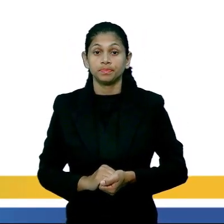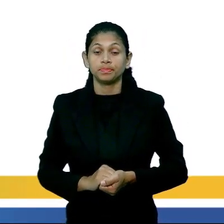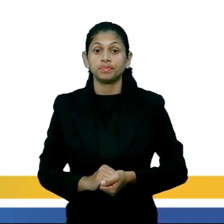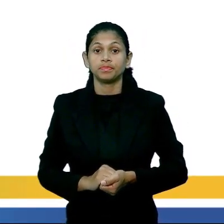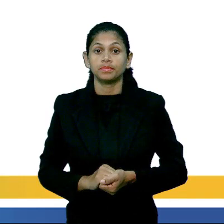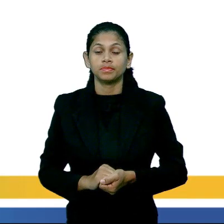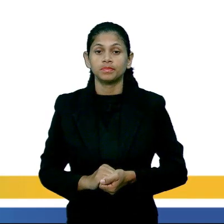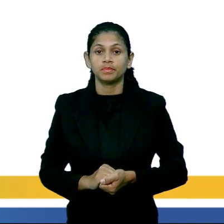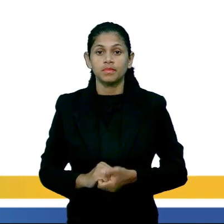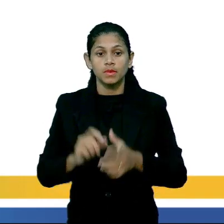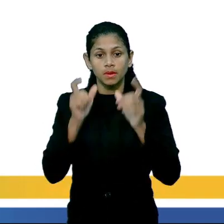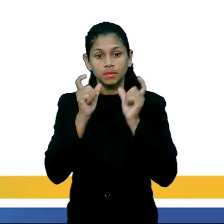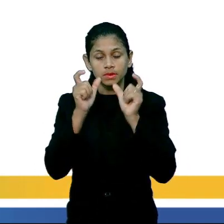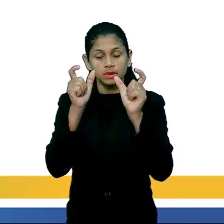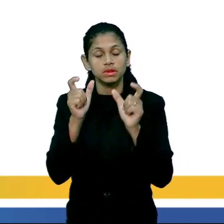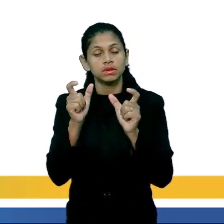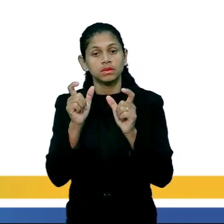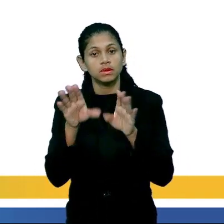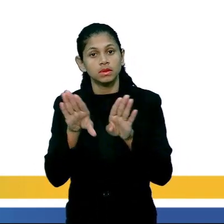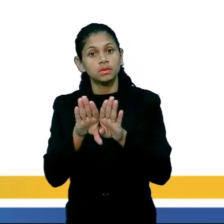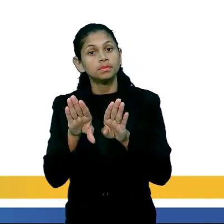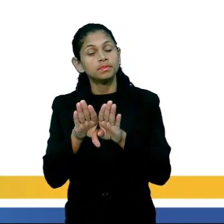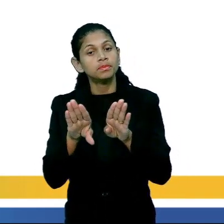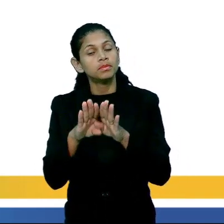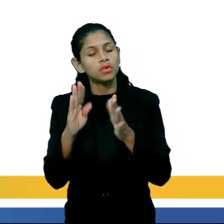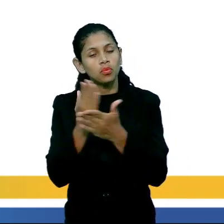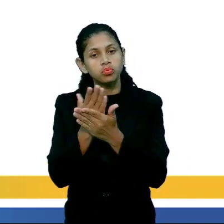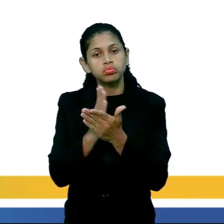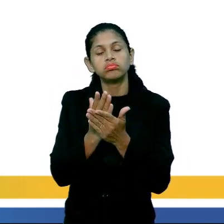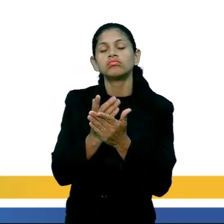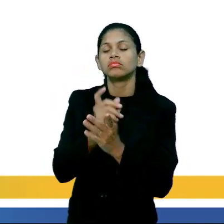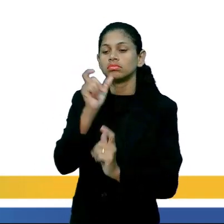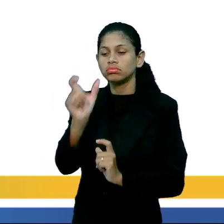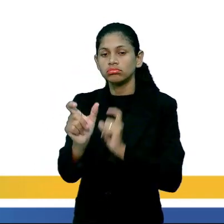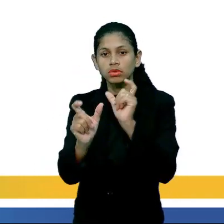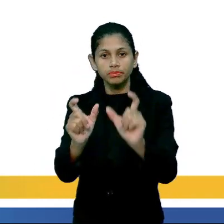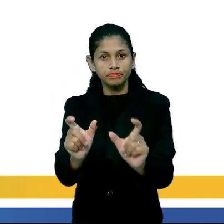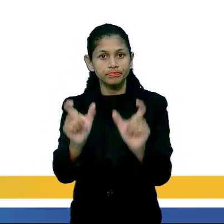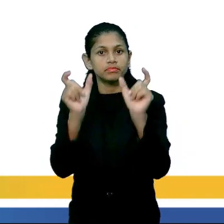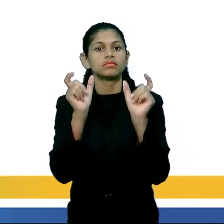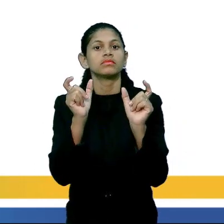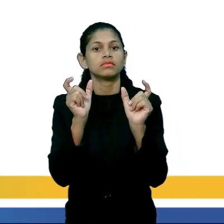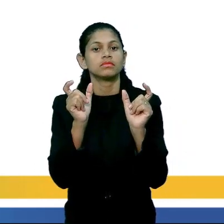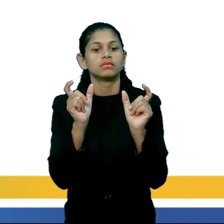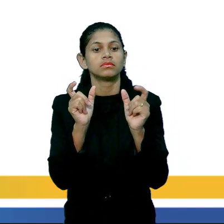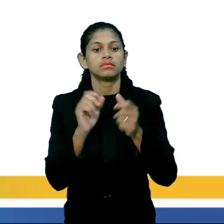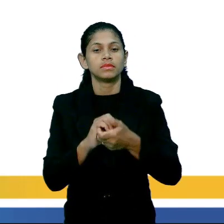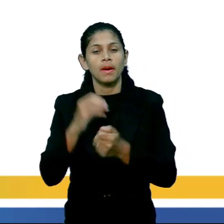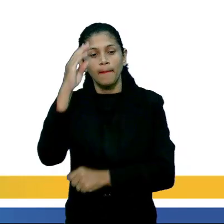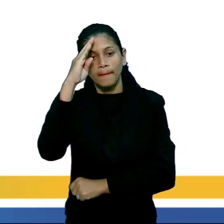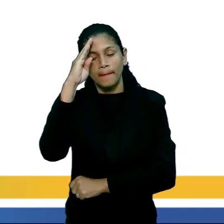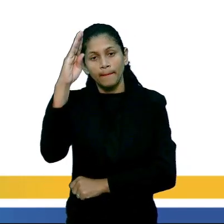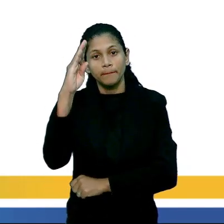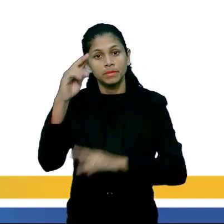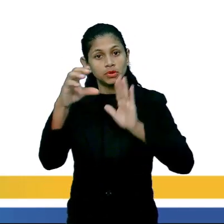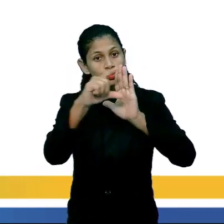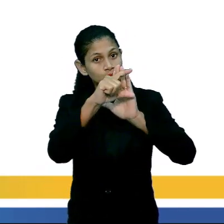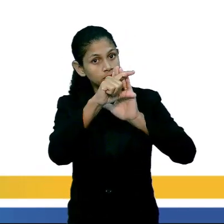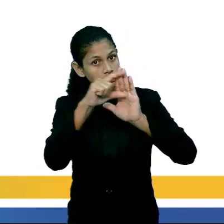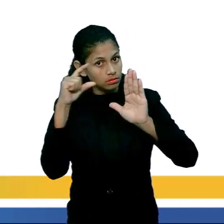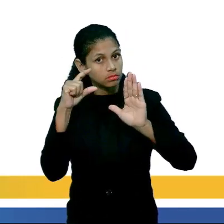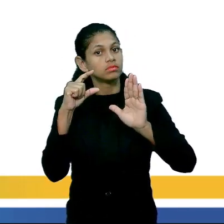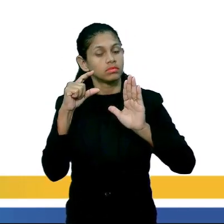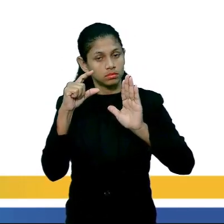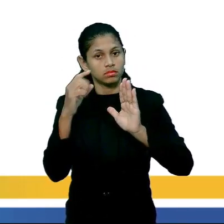algumas palavras que vocês podem dar uma ênfase, ok? Um destaque, principalmente ali no título do texto, como eu falei